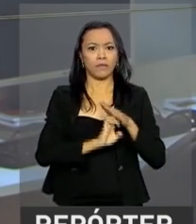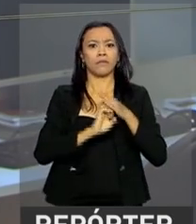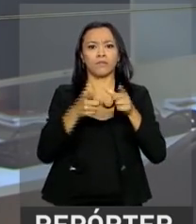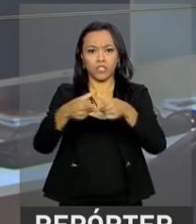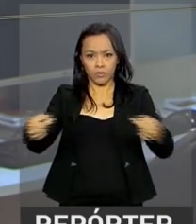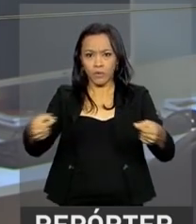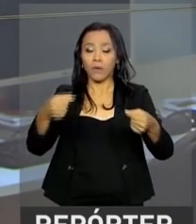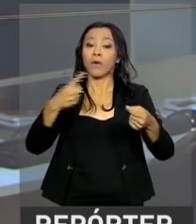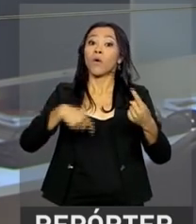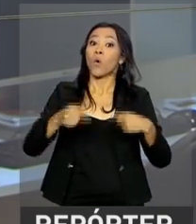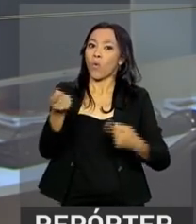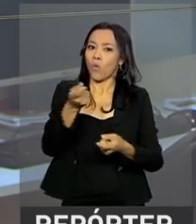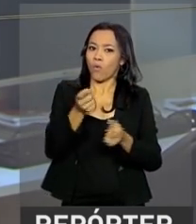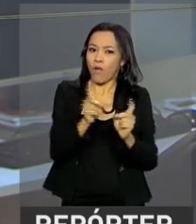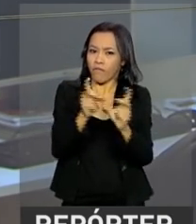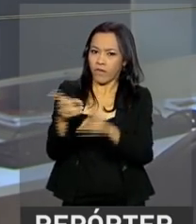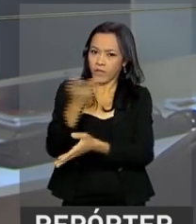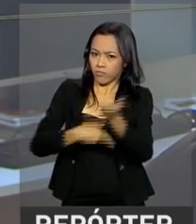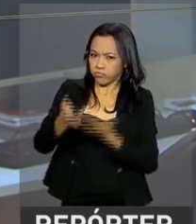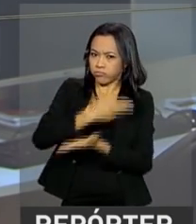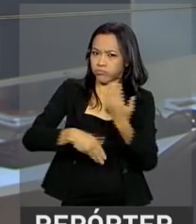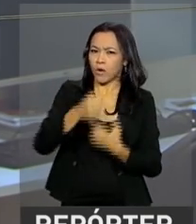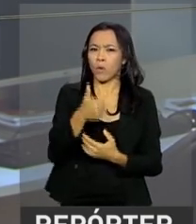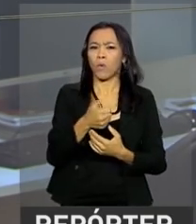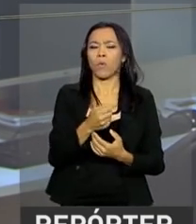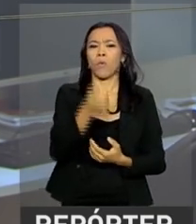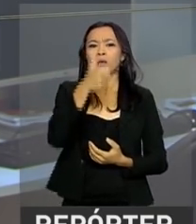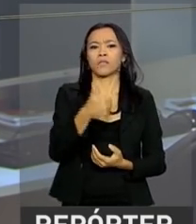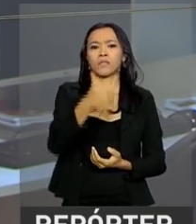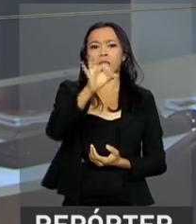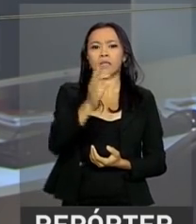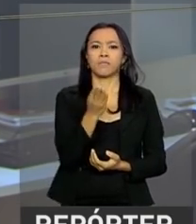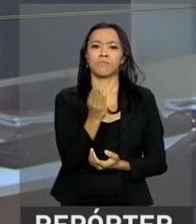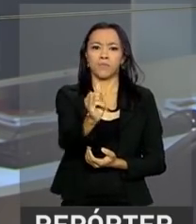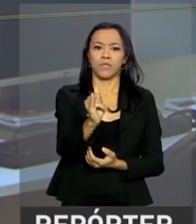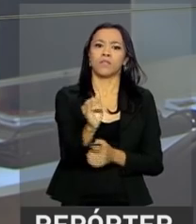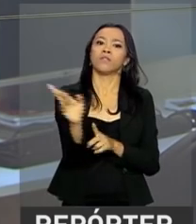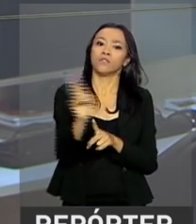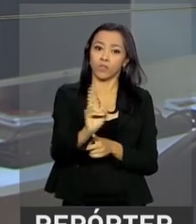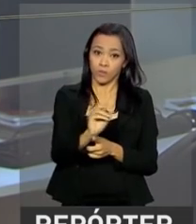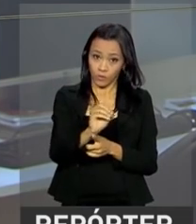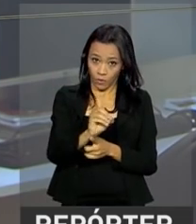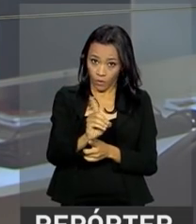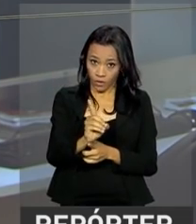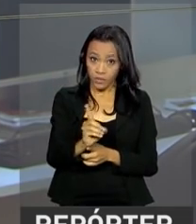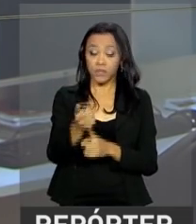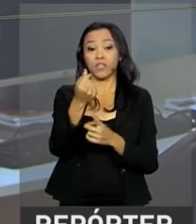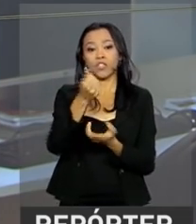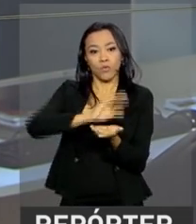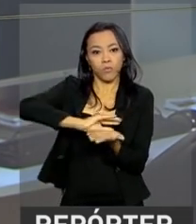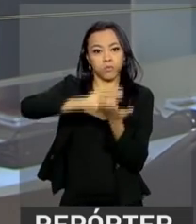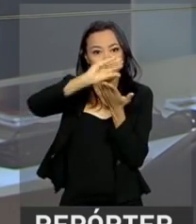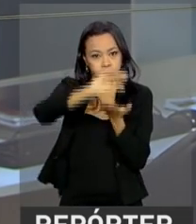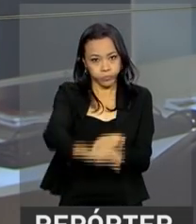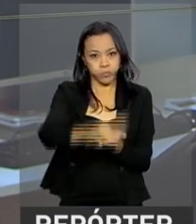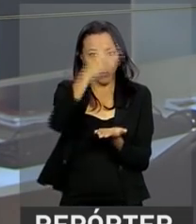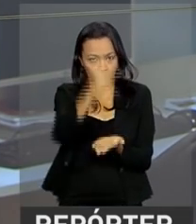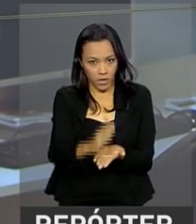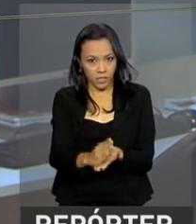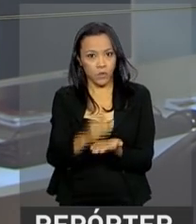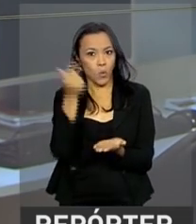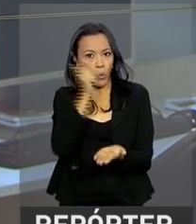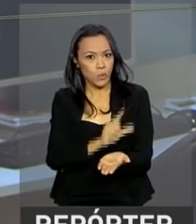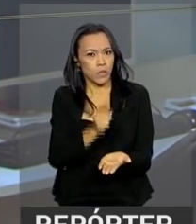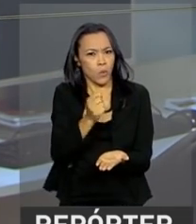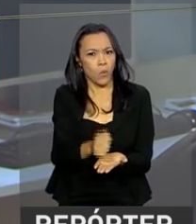intercâmbio comercial entre os dois países foi de quase 10 bilhões de dólares. E os investimentos diretos japoneses no Brasil